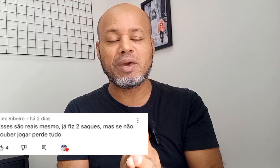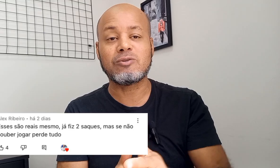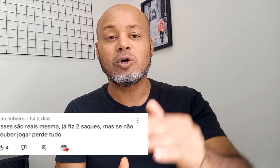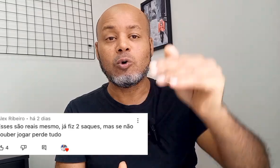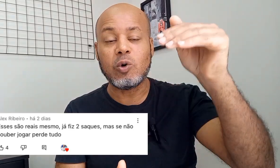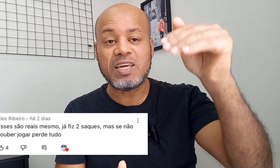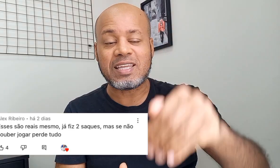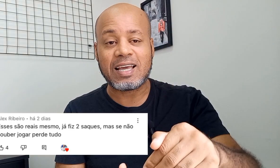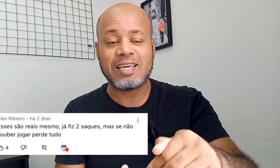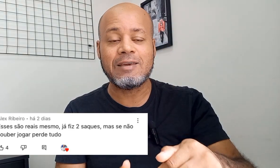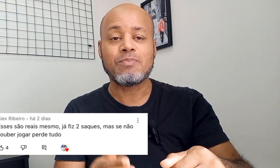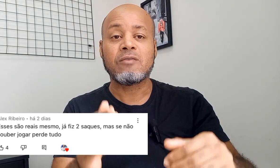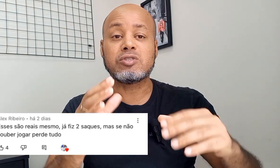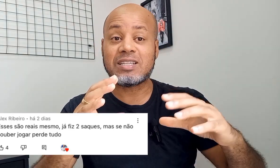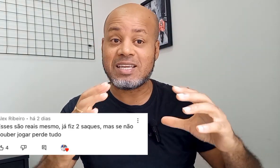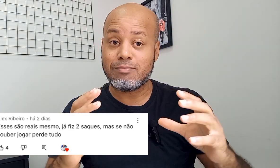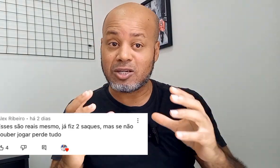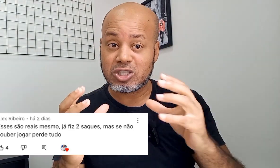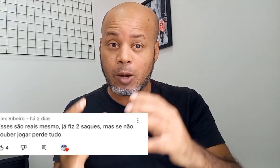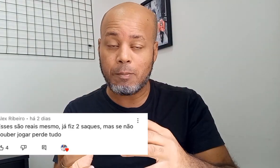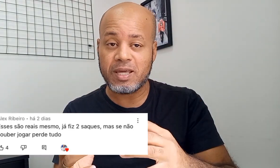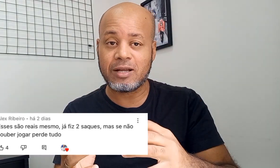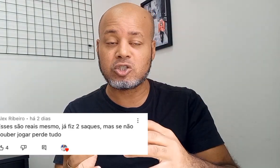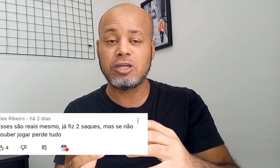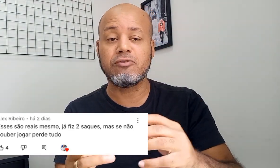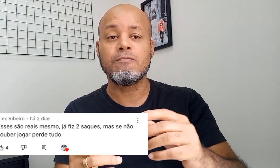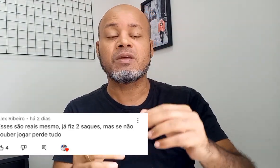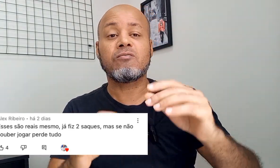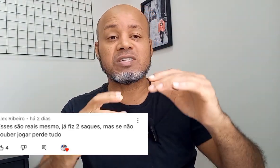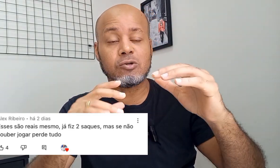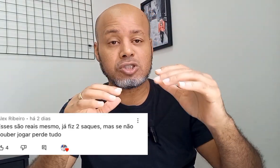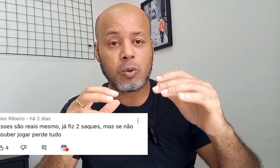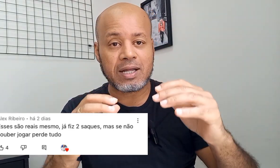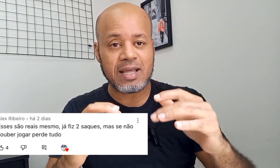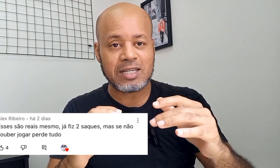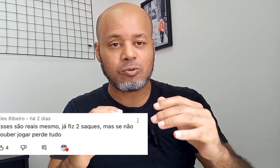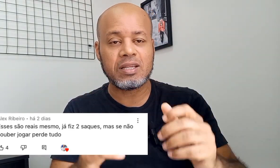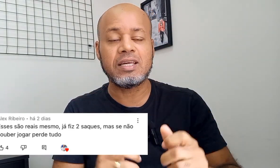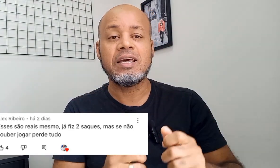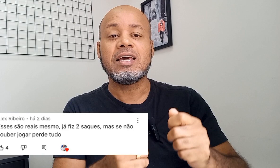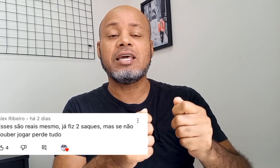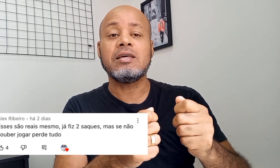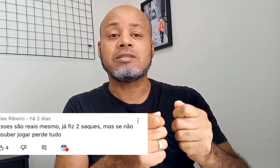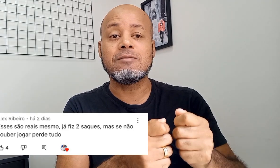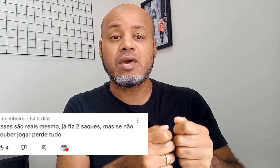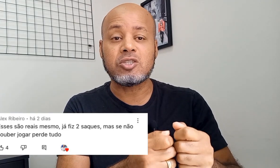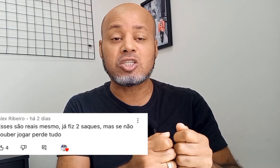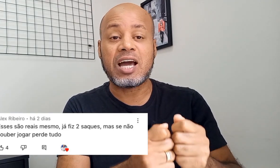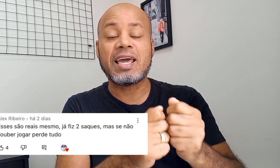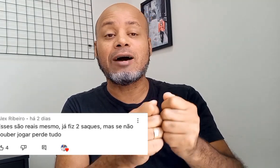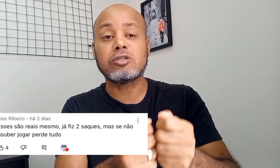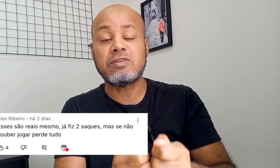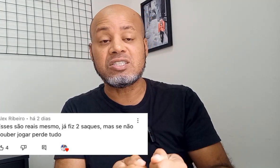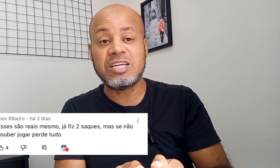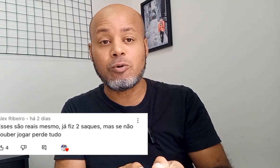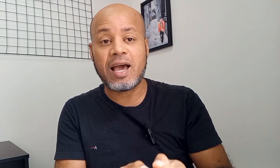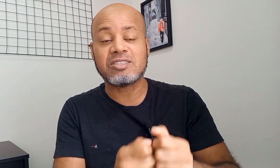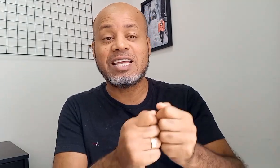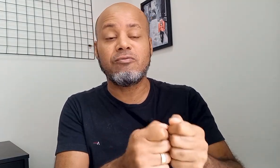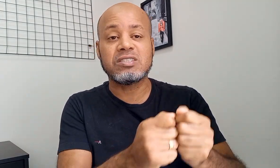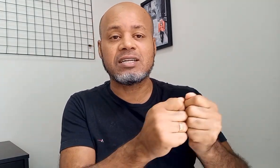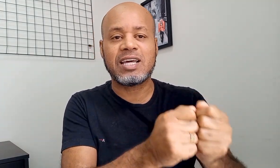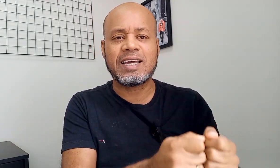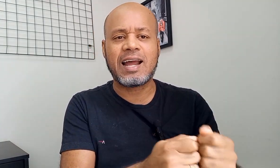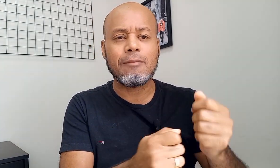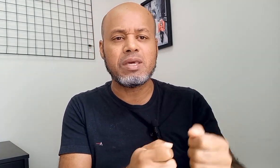o seu momento. O link está aqui. Você tem que baixar o aplicativo, fazer o seu cadastro ali e também, gente, carregar os R$ 25,00.